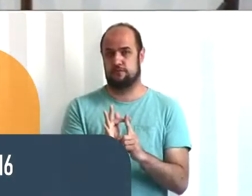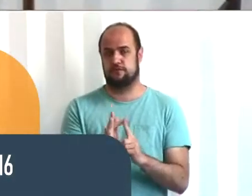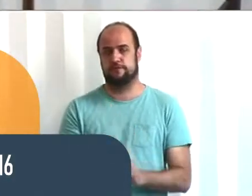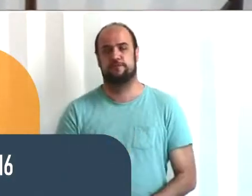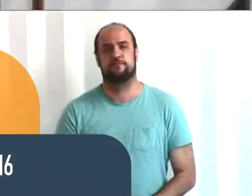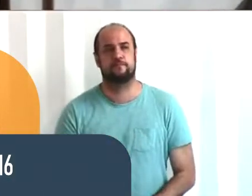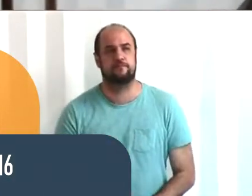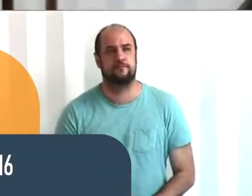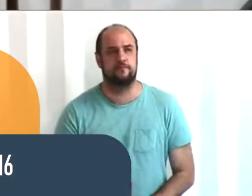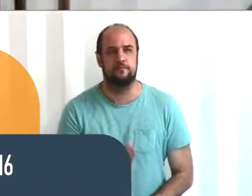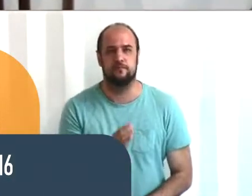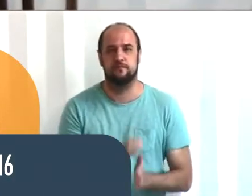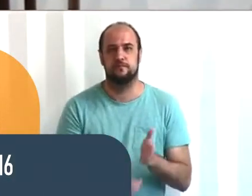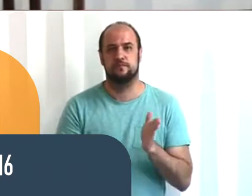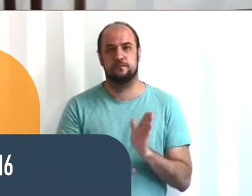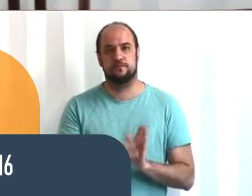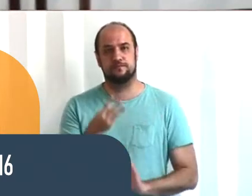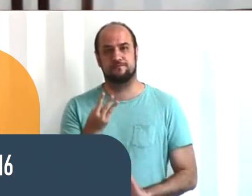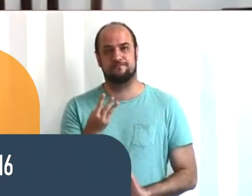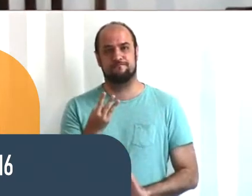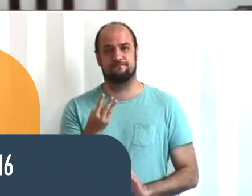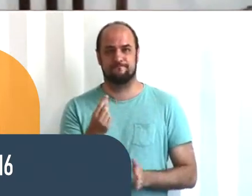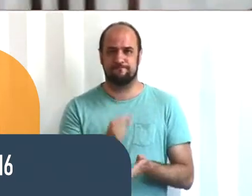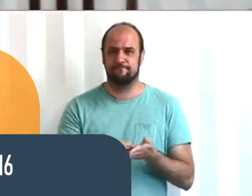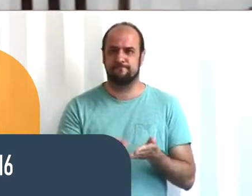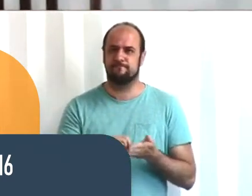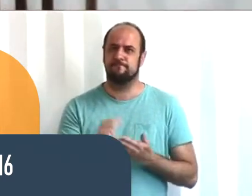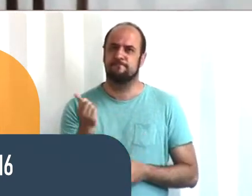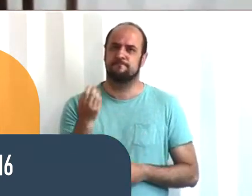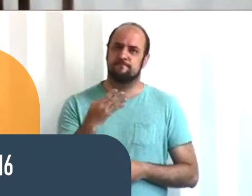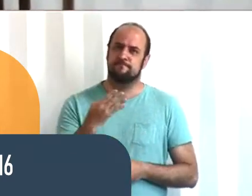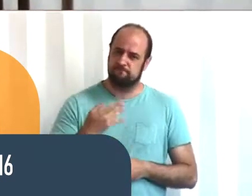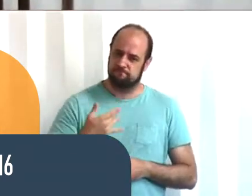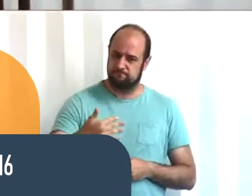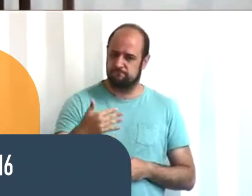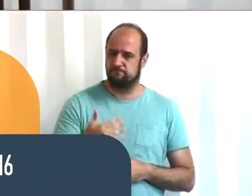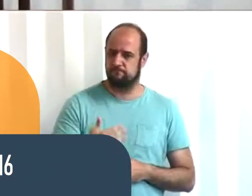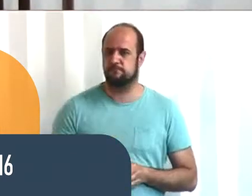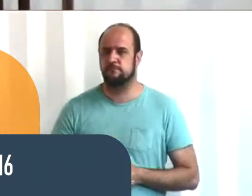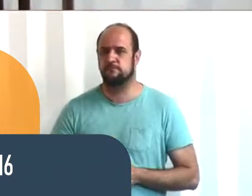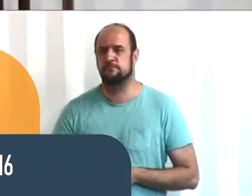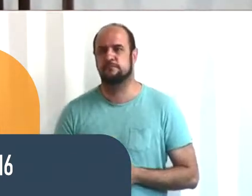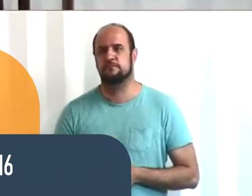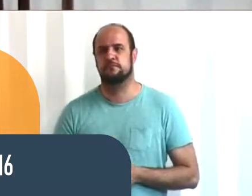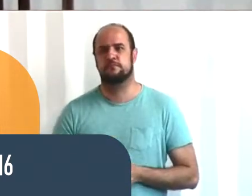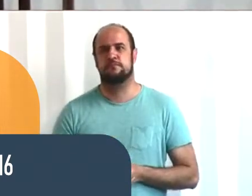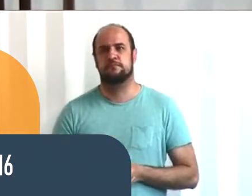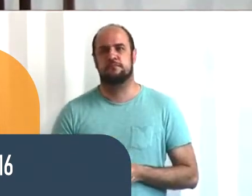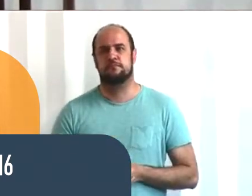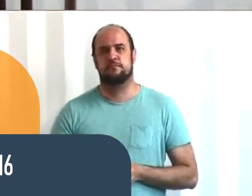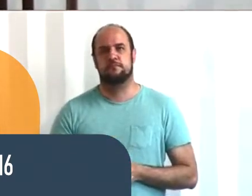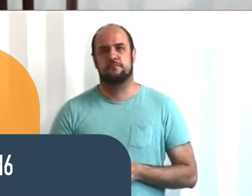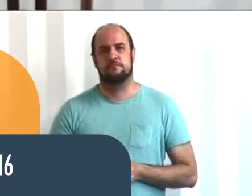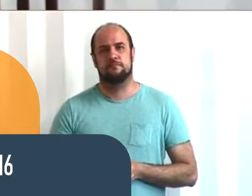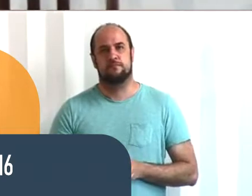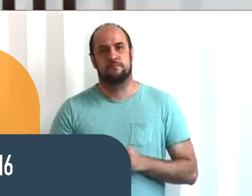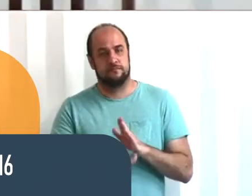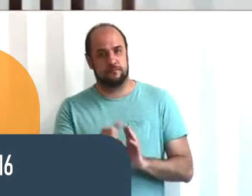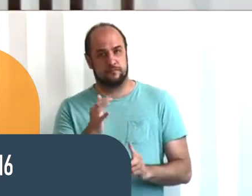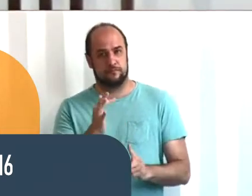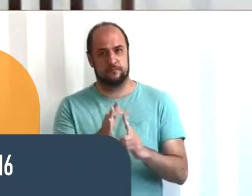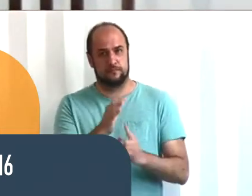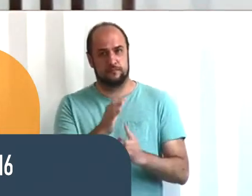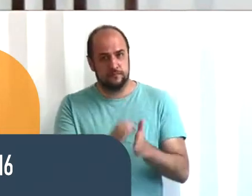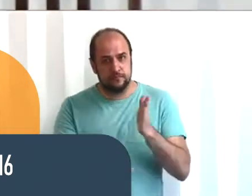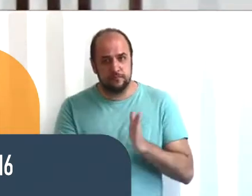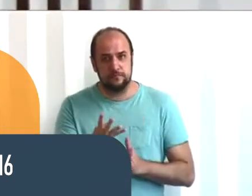Timóteo, capítulo 3, os versículos 14 em diante. 1 Timóteo